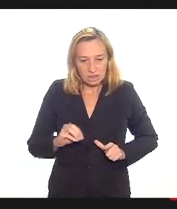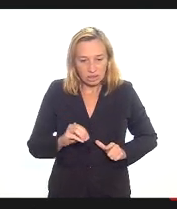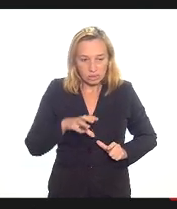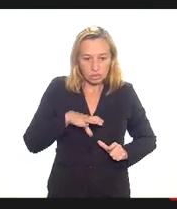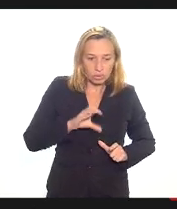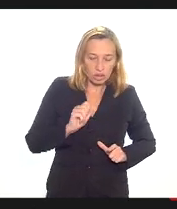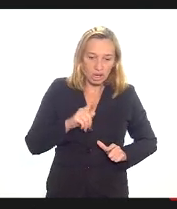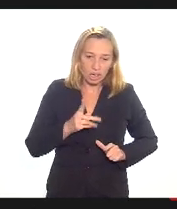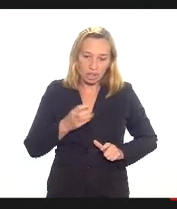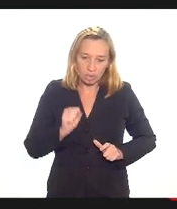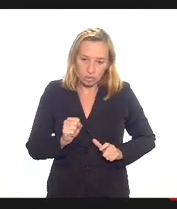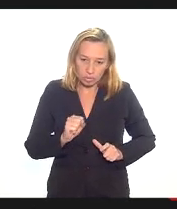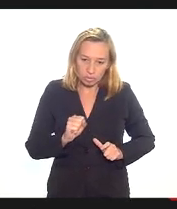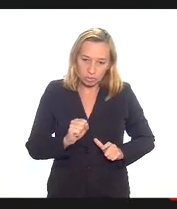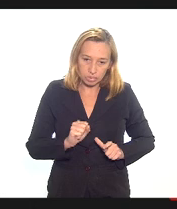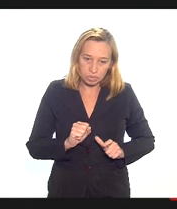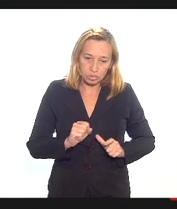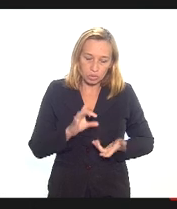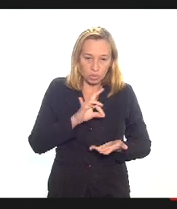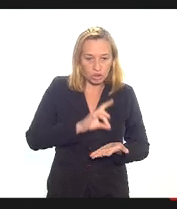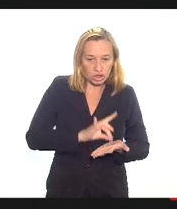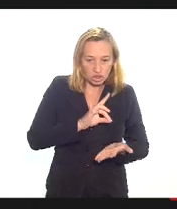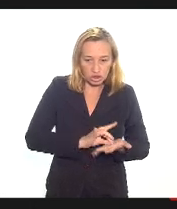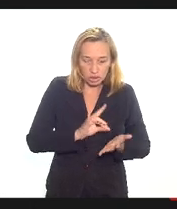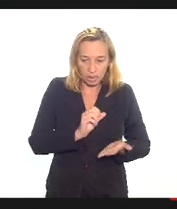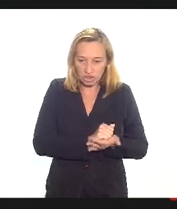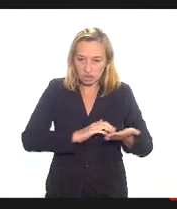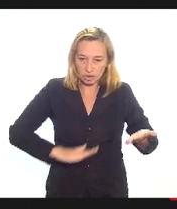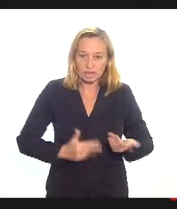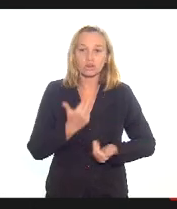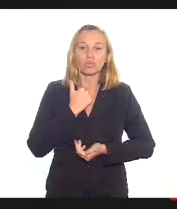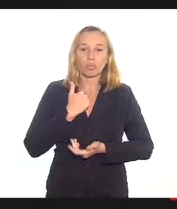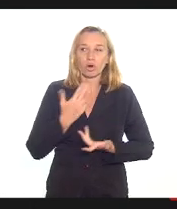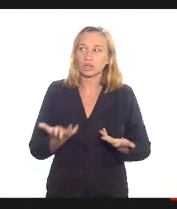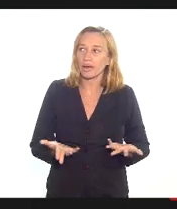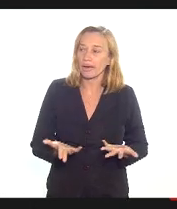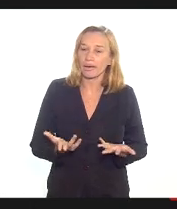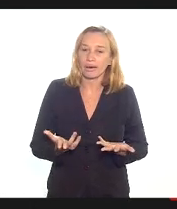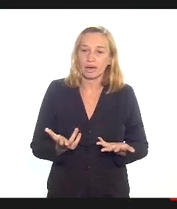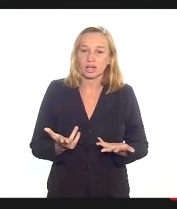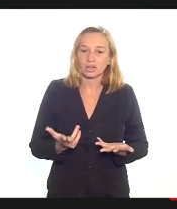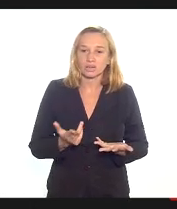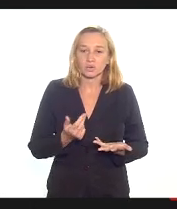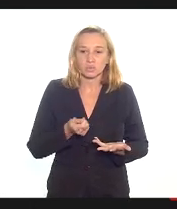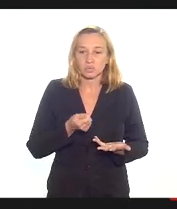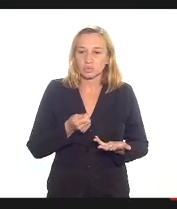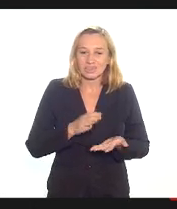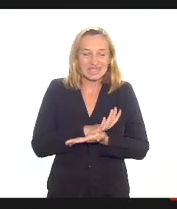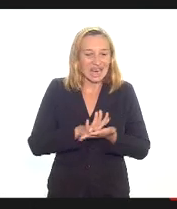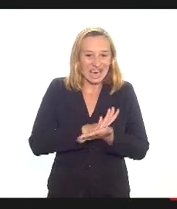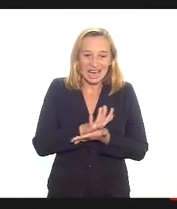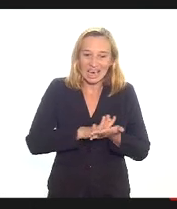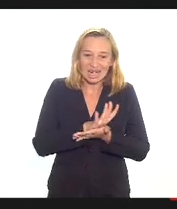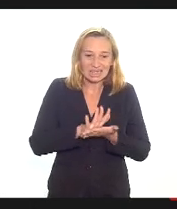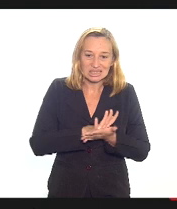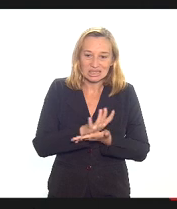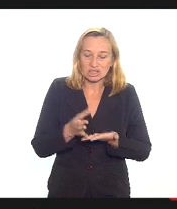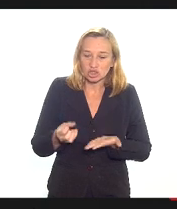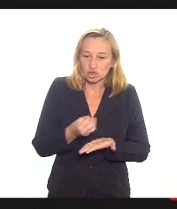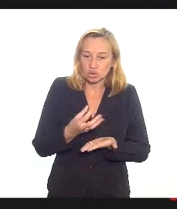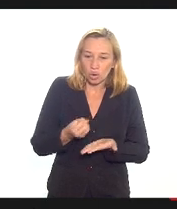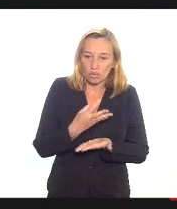suas condições originais, ou seja, não pode ter nenhuma instalação, as instalações têm que